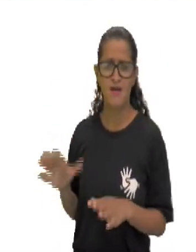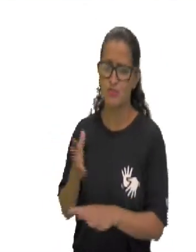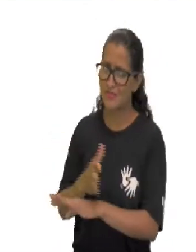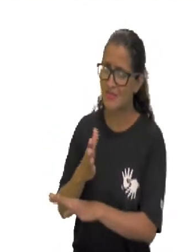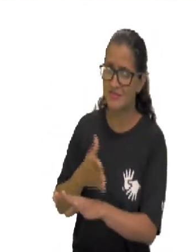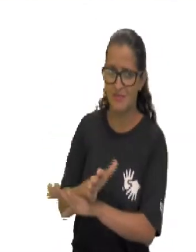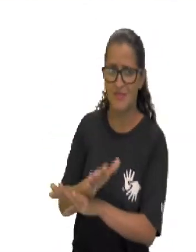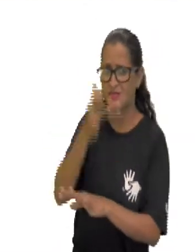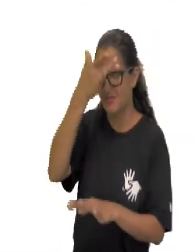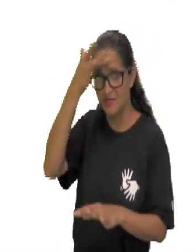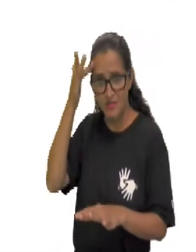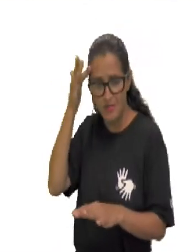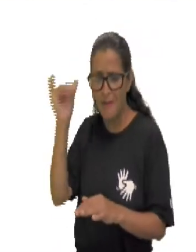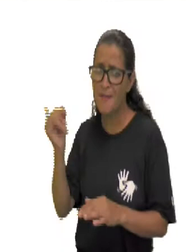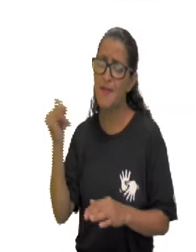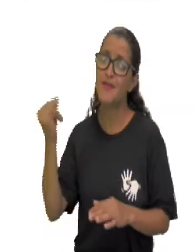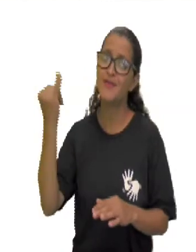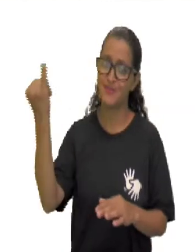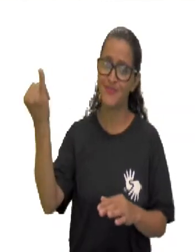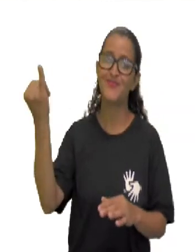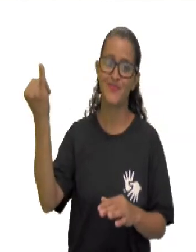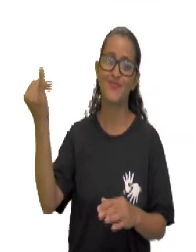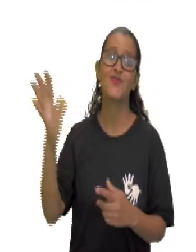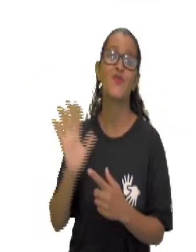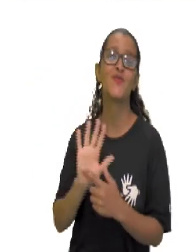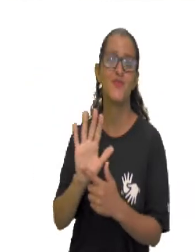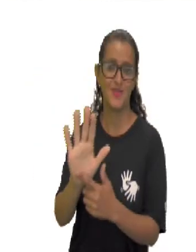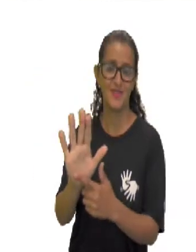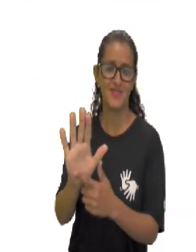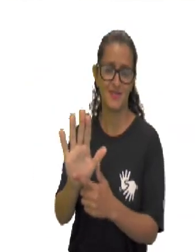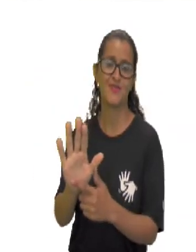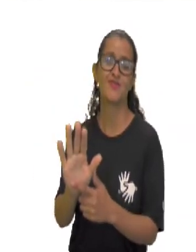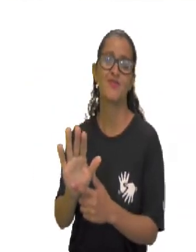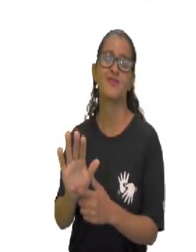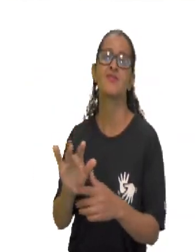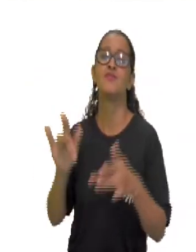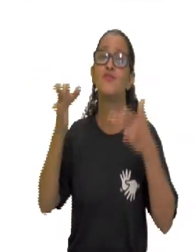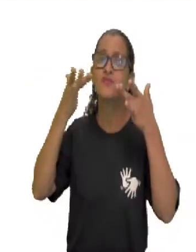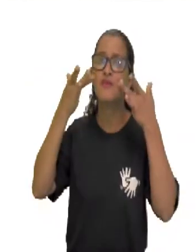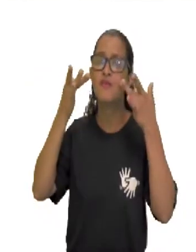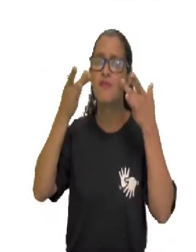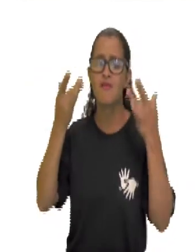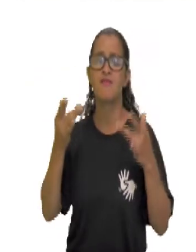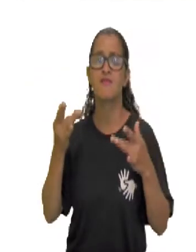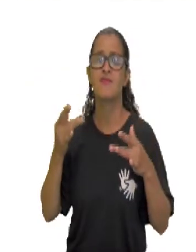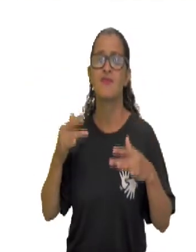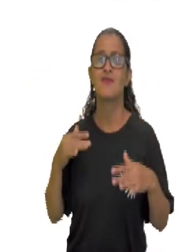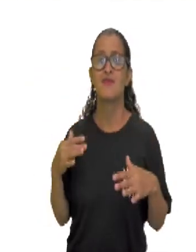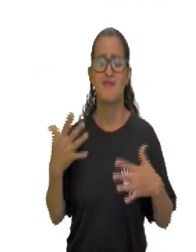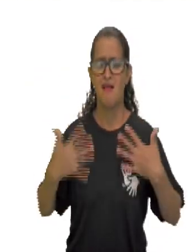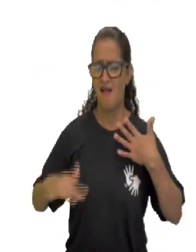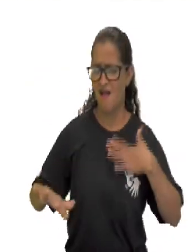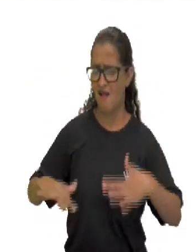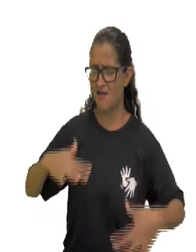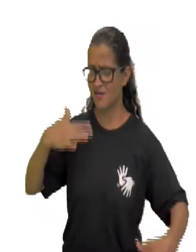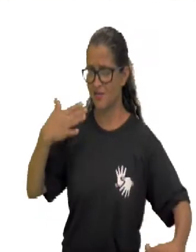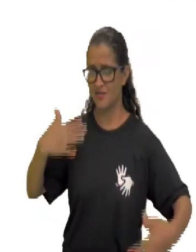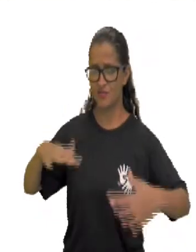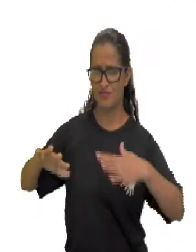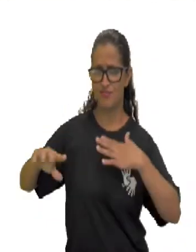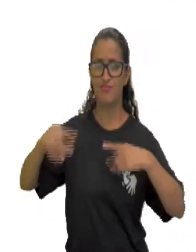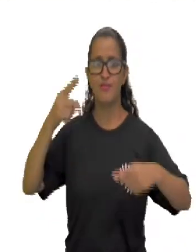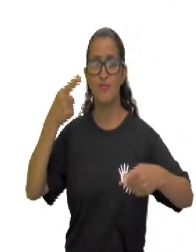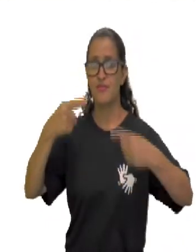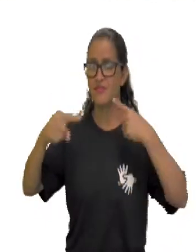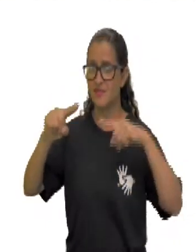percebamos que estamos falando de um teatro alegre, de um movimento de música. Aqui também, olha